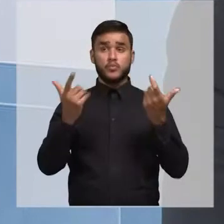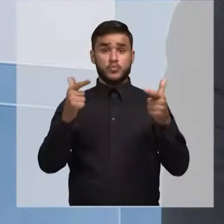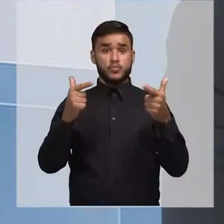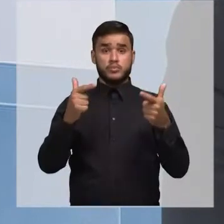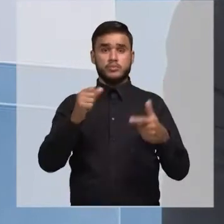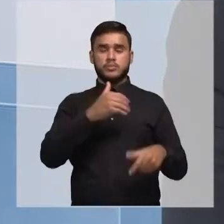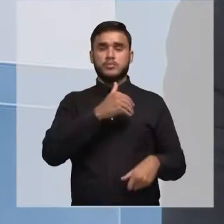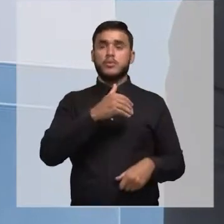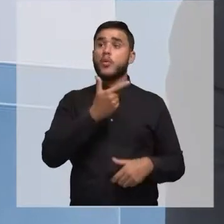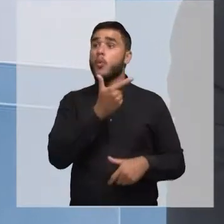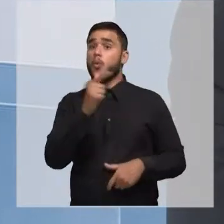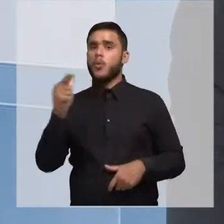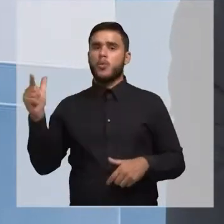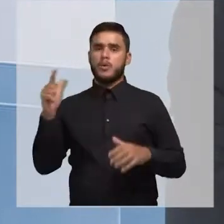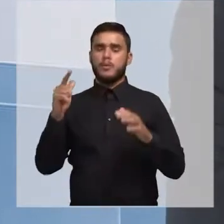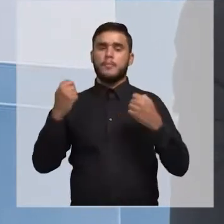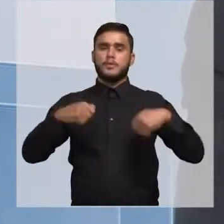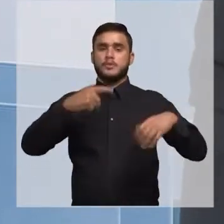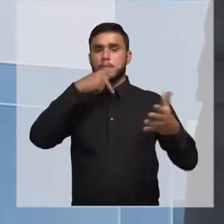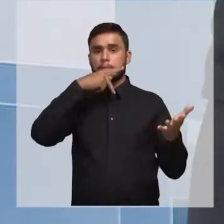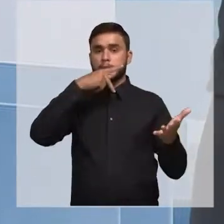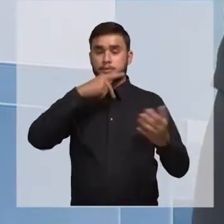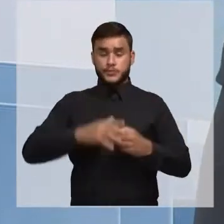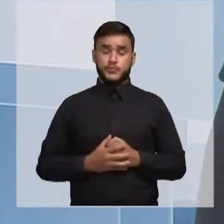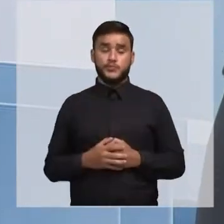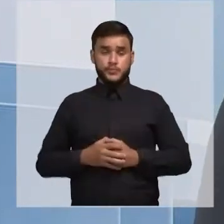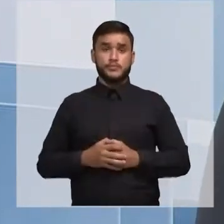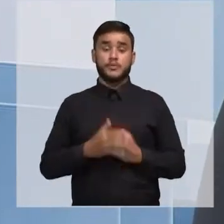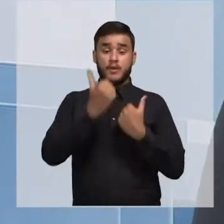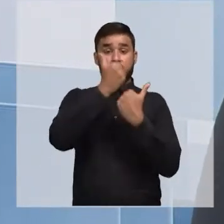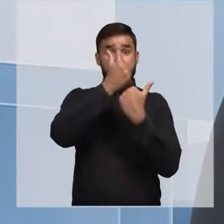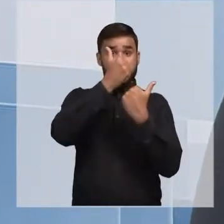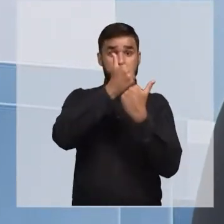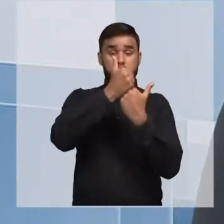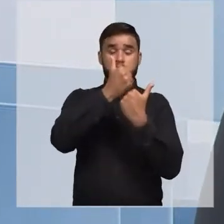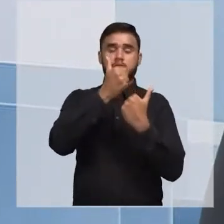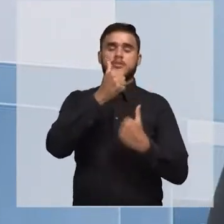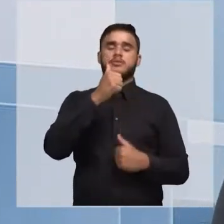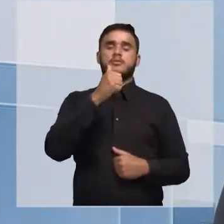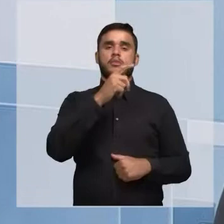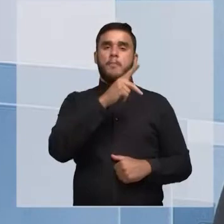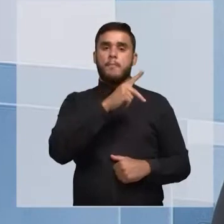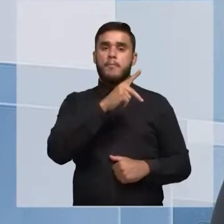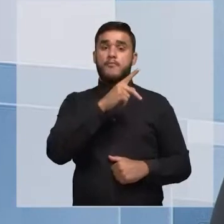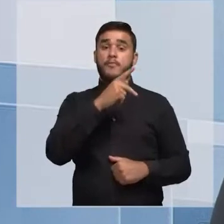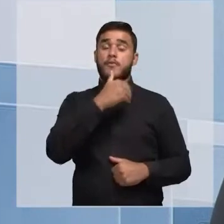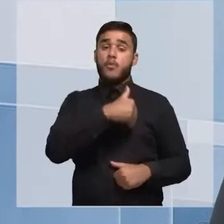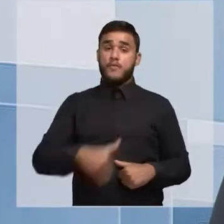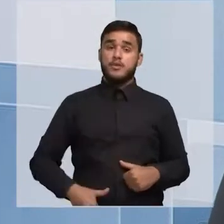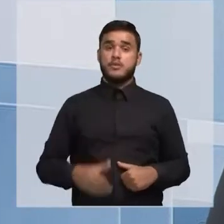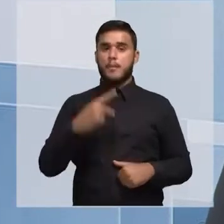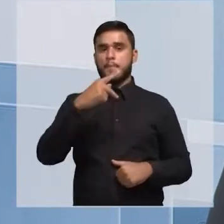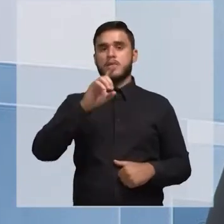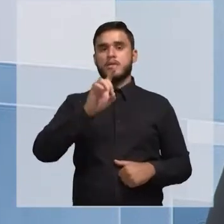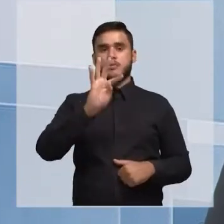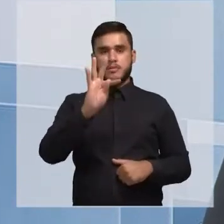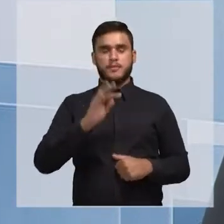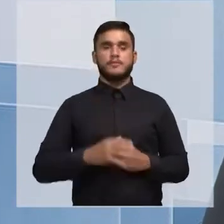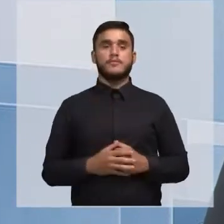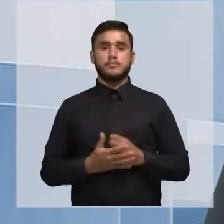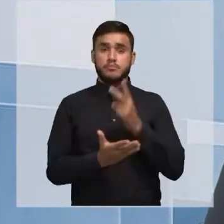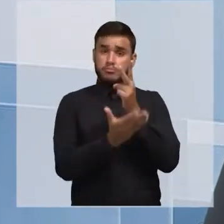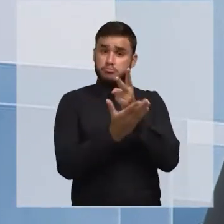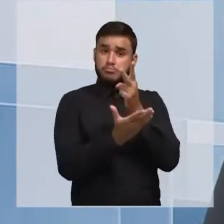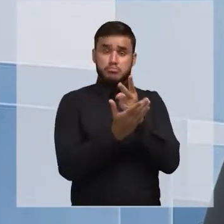é do PDT hoje. E, para mim, é a vaga mais estratégica de todas. Vai continuar sendo